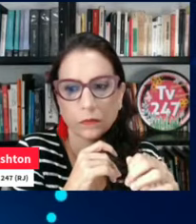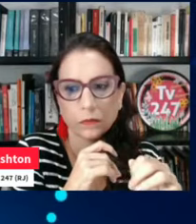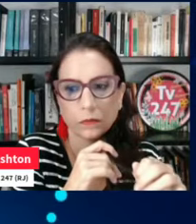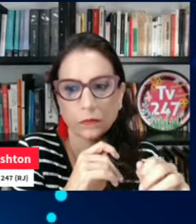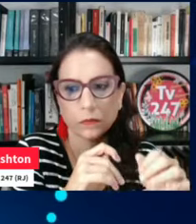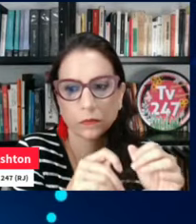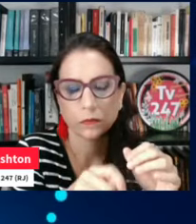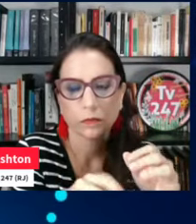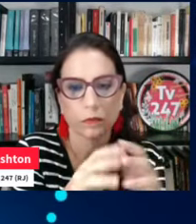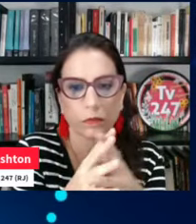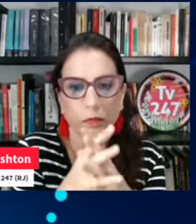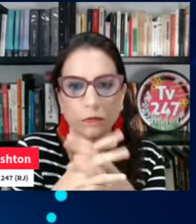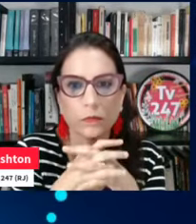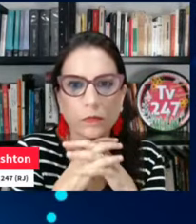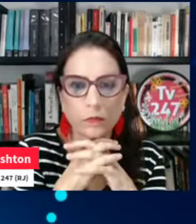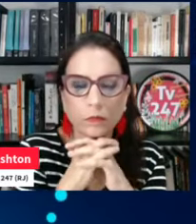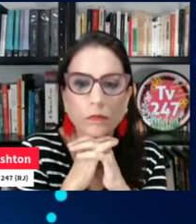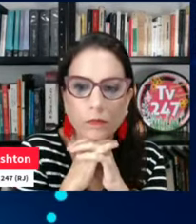o Elon Musk.